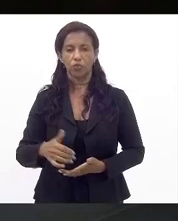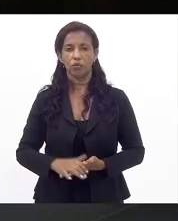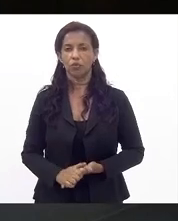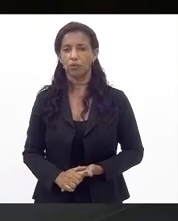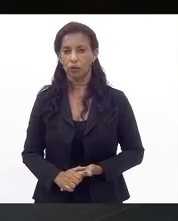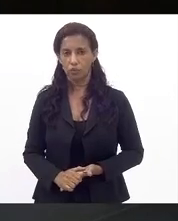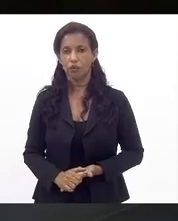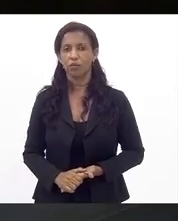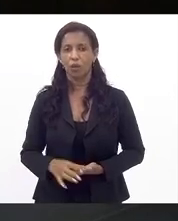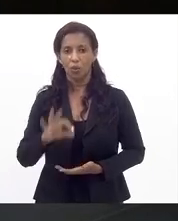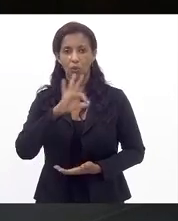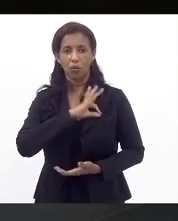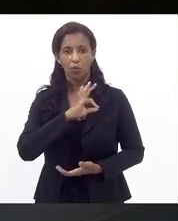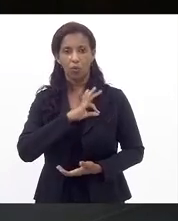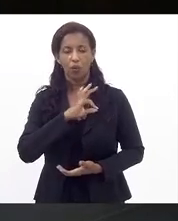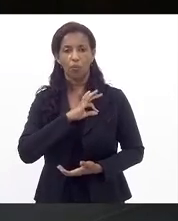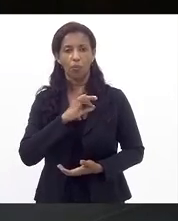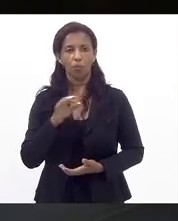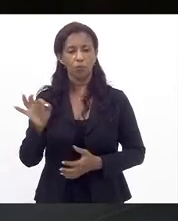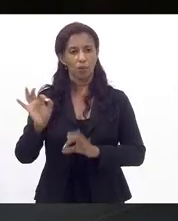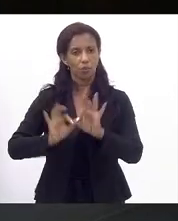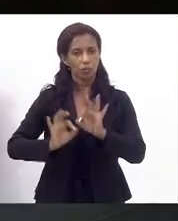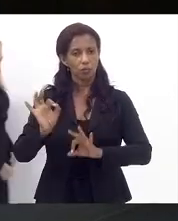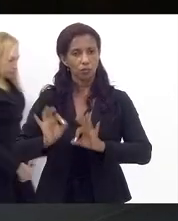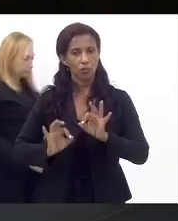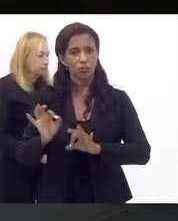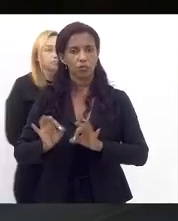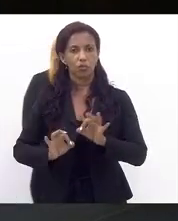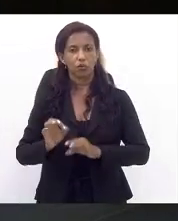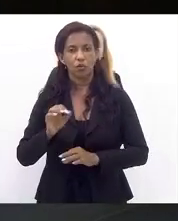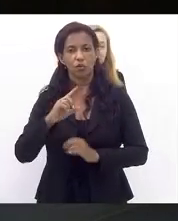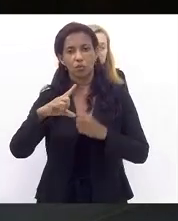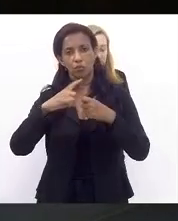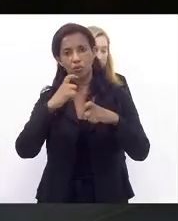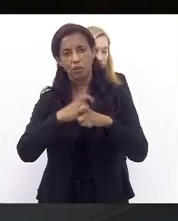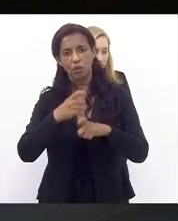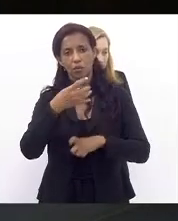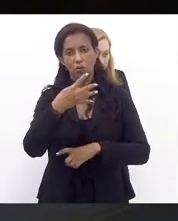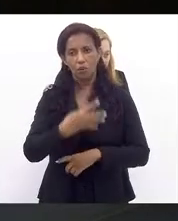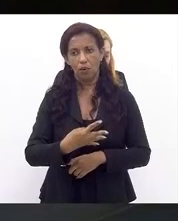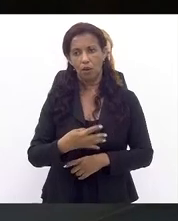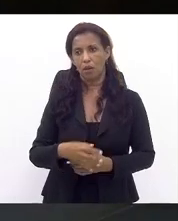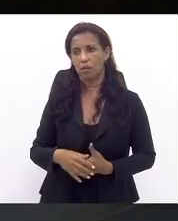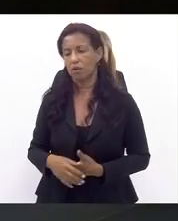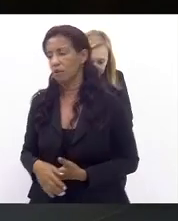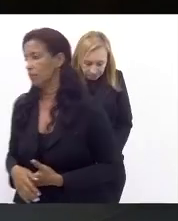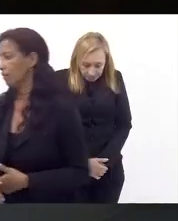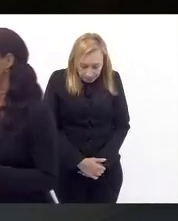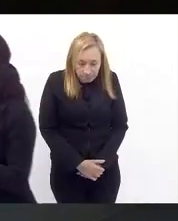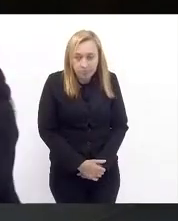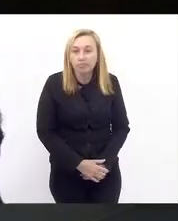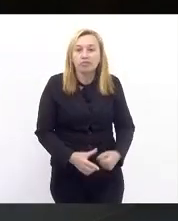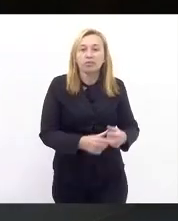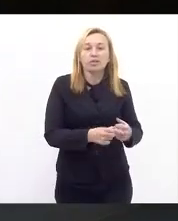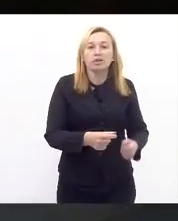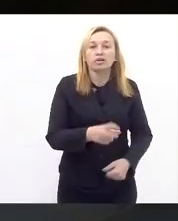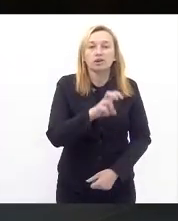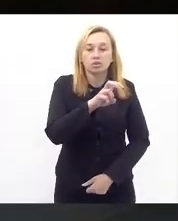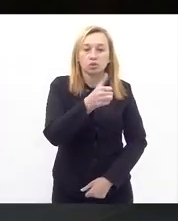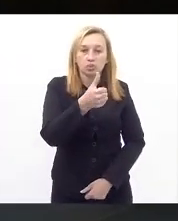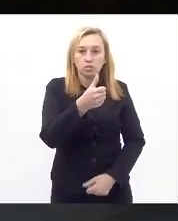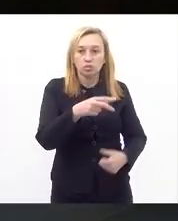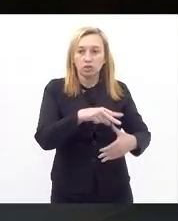Federal o policial dos órgãos que se refere o inciso quarto do caput do artigo 51 inciso